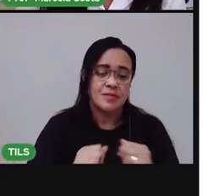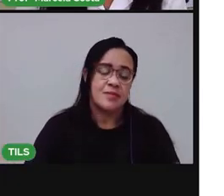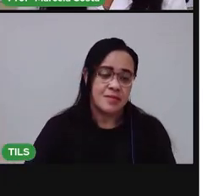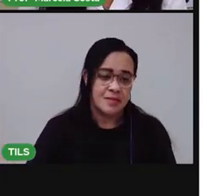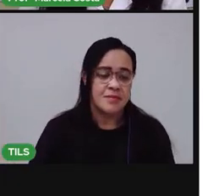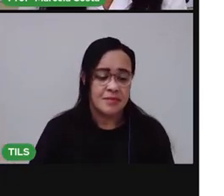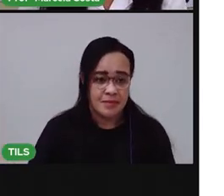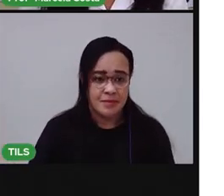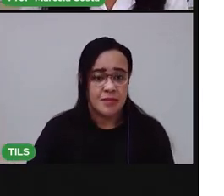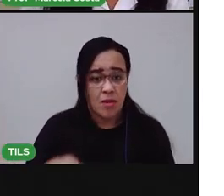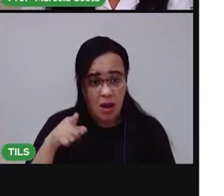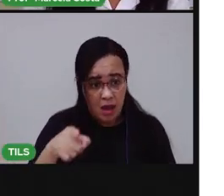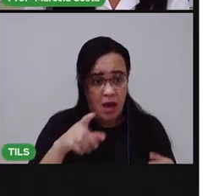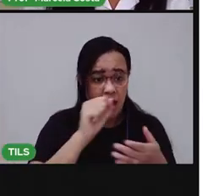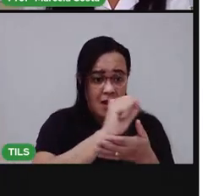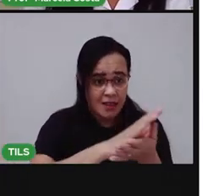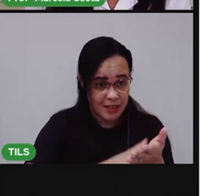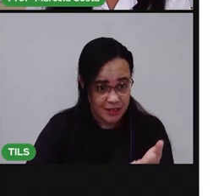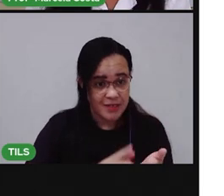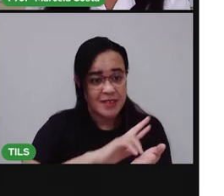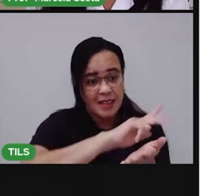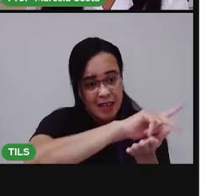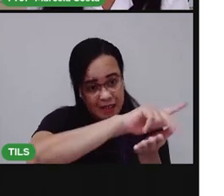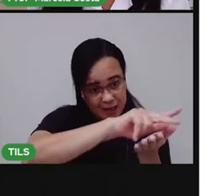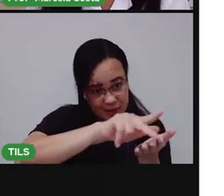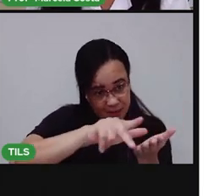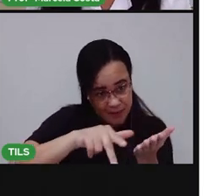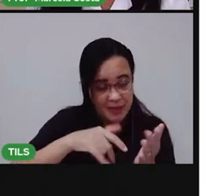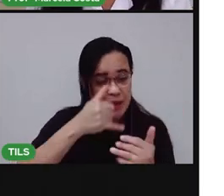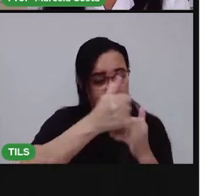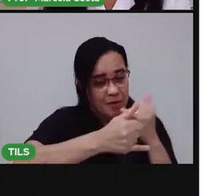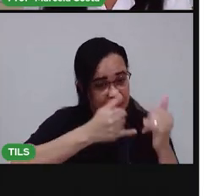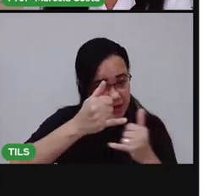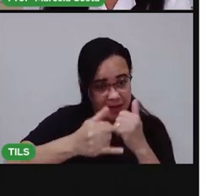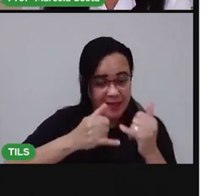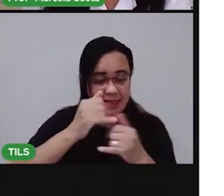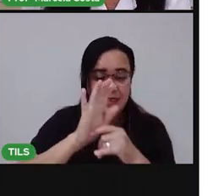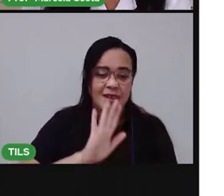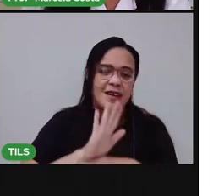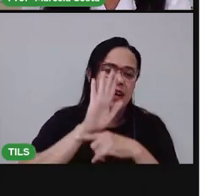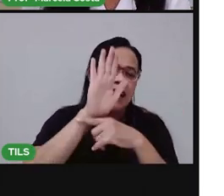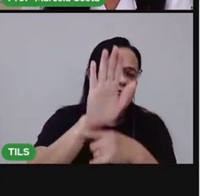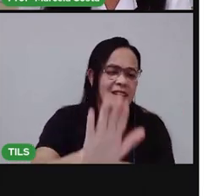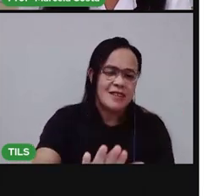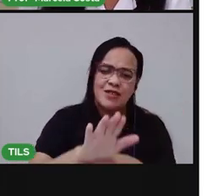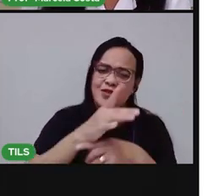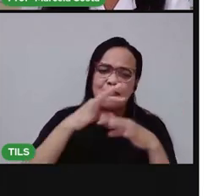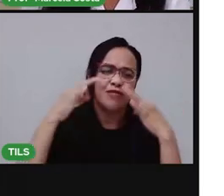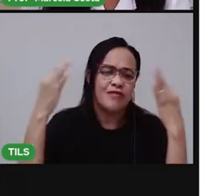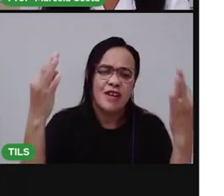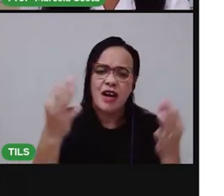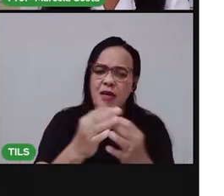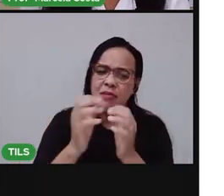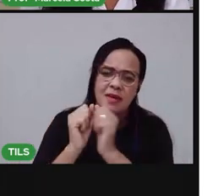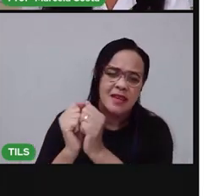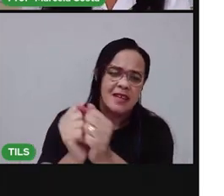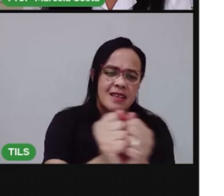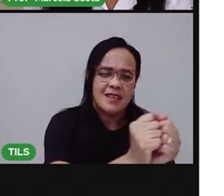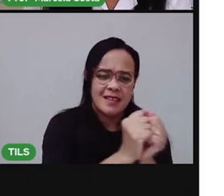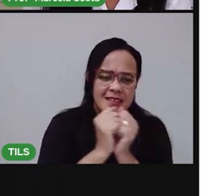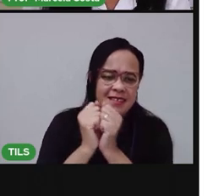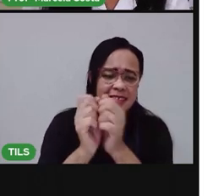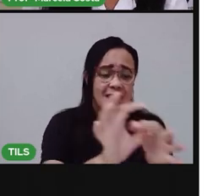Essas atividades de lazer, como as brincadeiras, ajudam a aproximar as pessoas, a criar